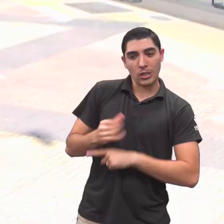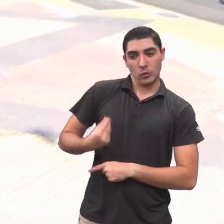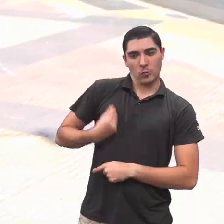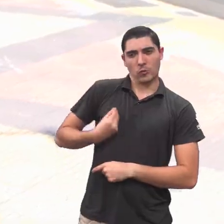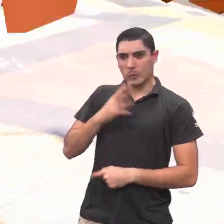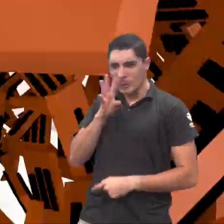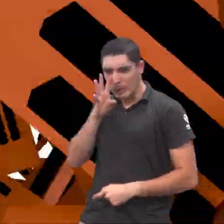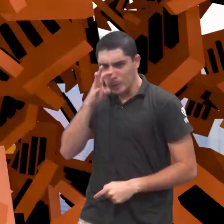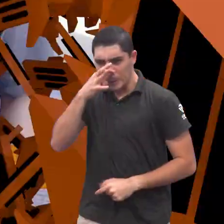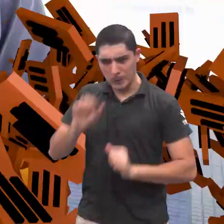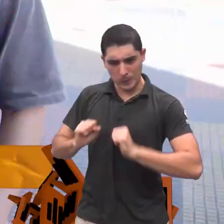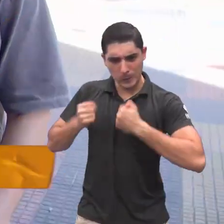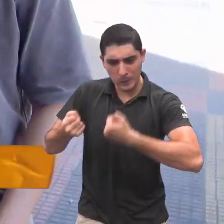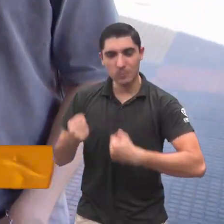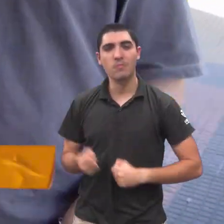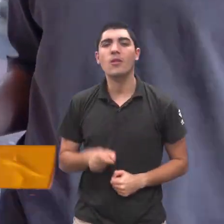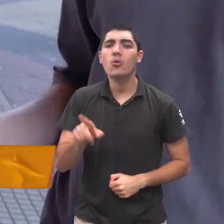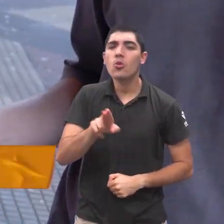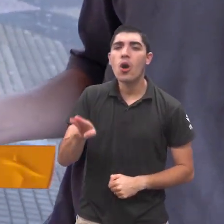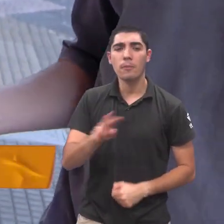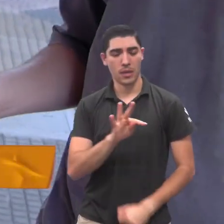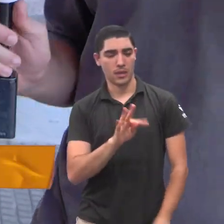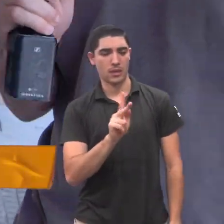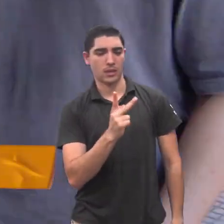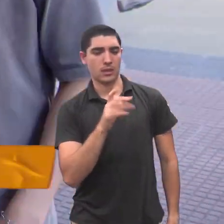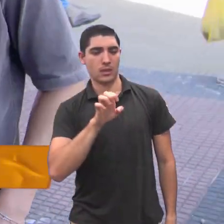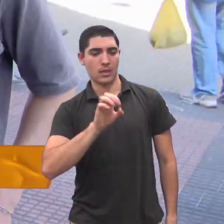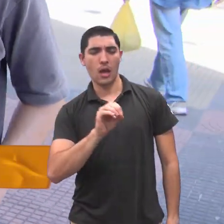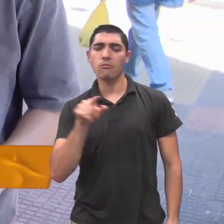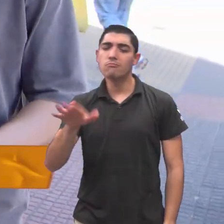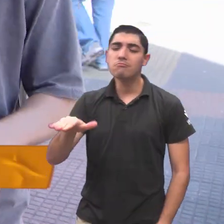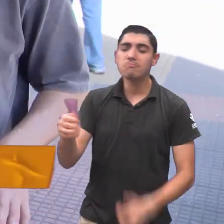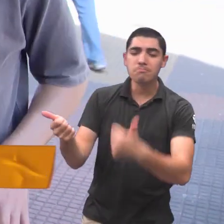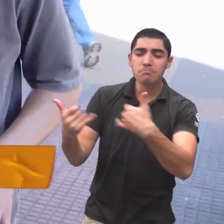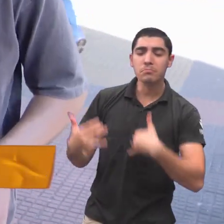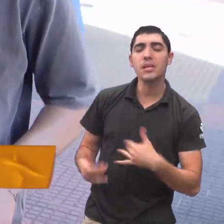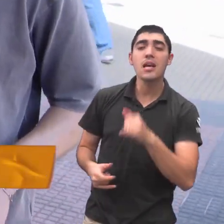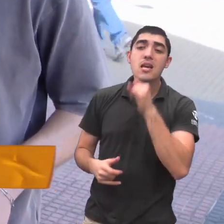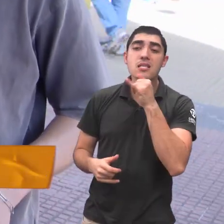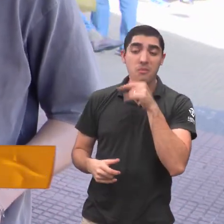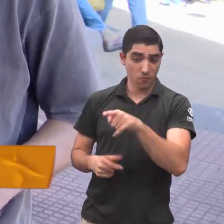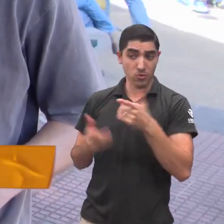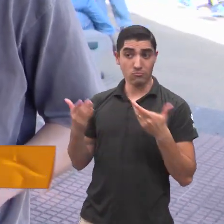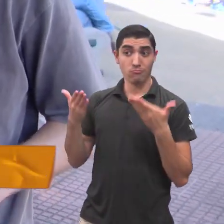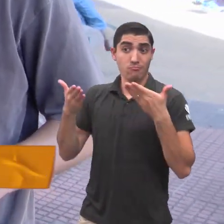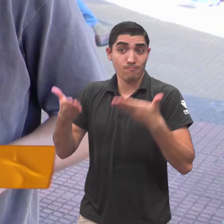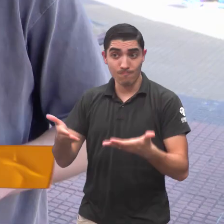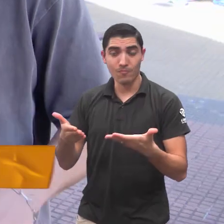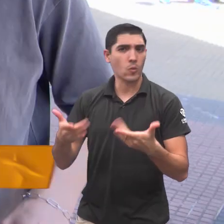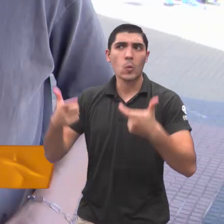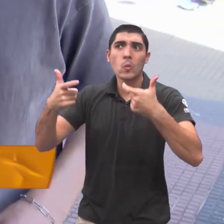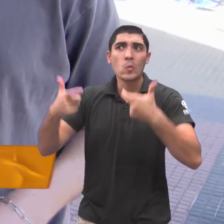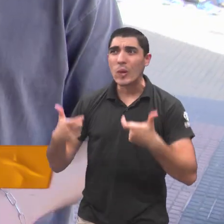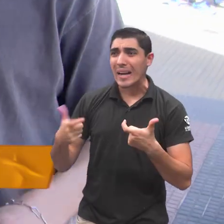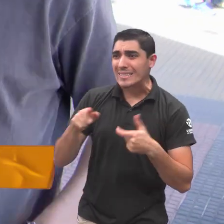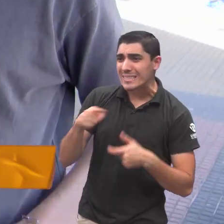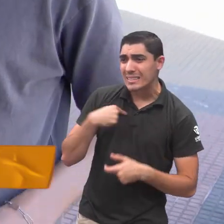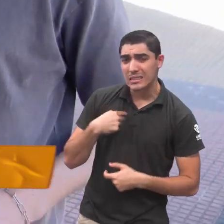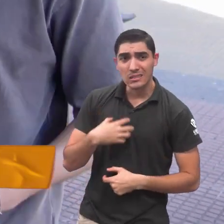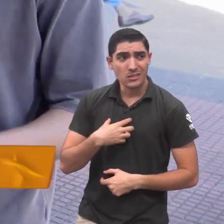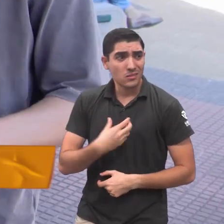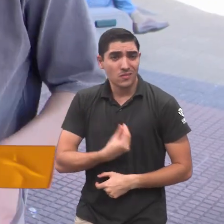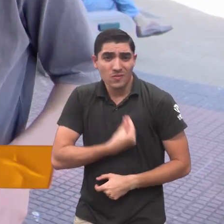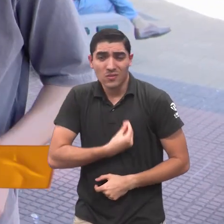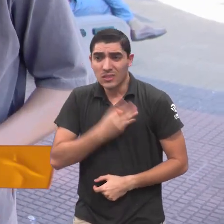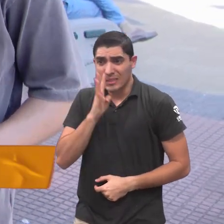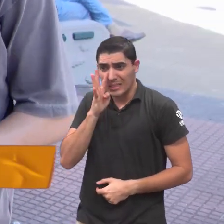sobrevivência. Vem comigo. Qual é o seu nome? É Theo. Theo, me diz uma coisa, se você estivesse numa situação de